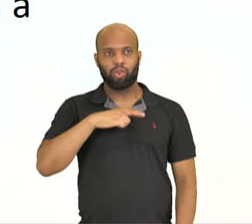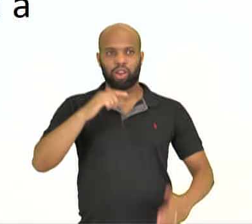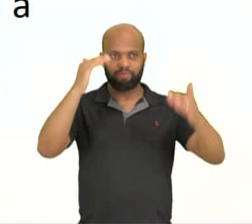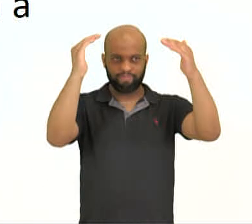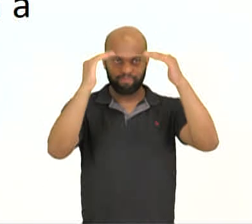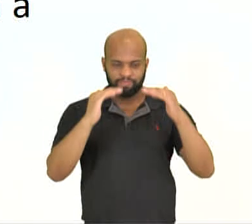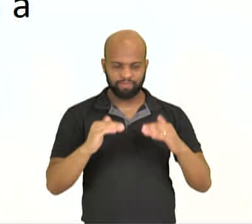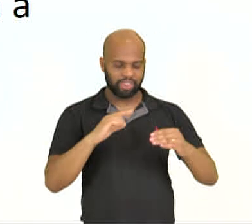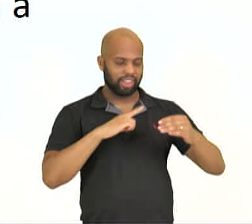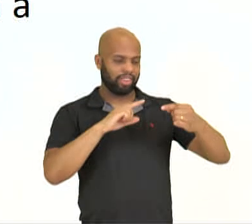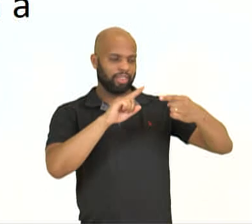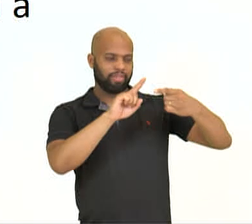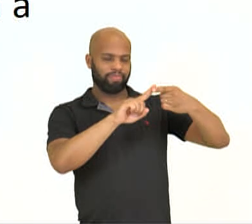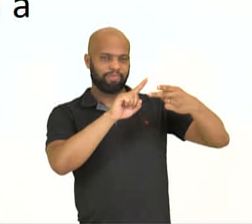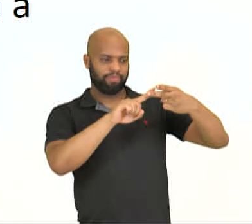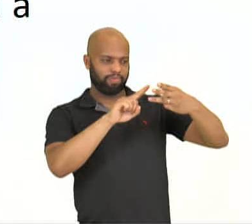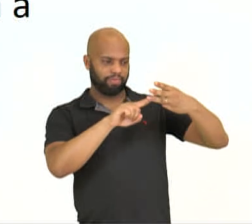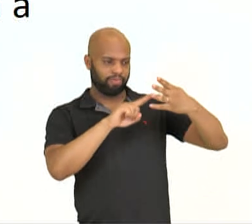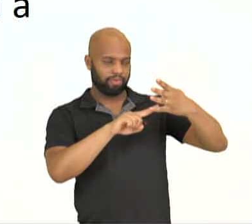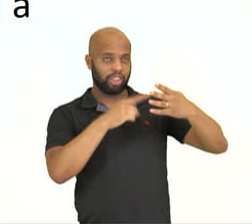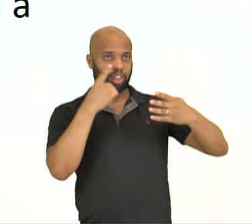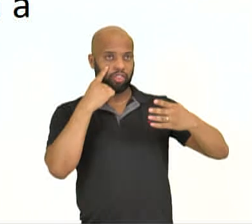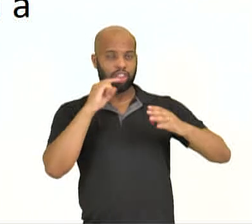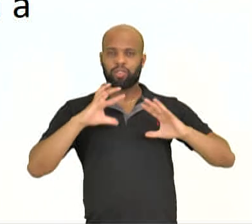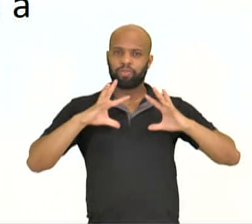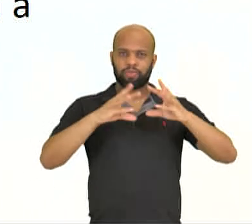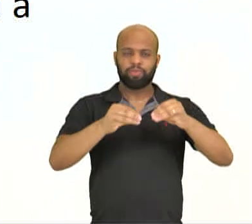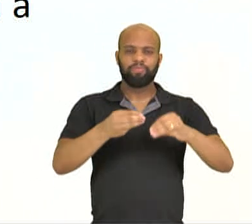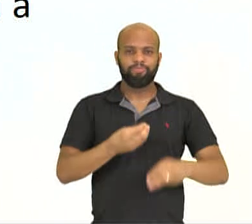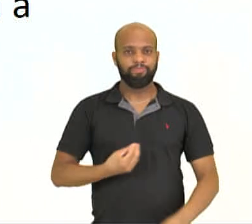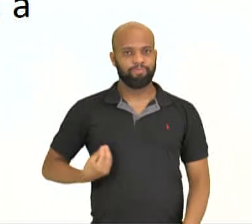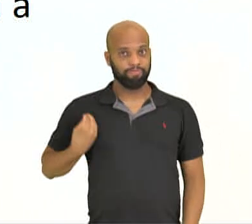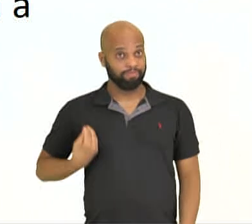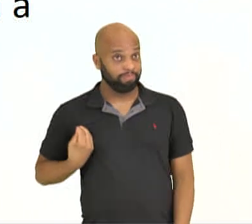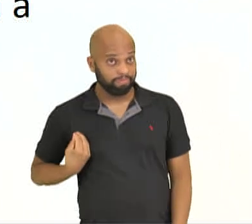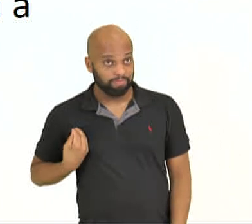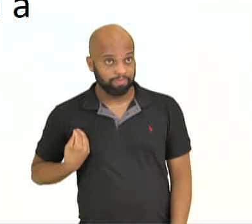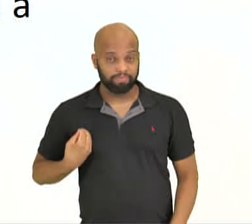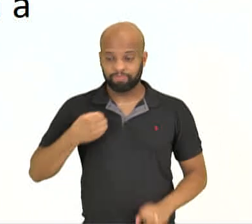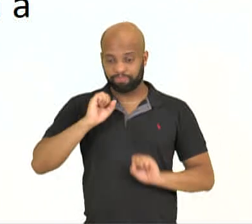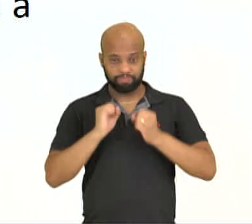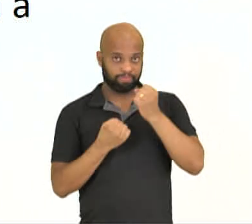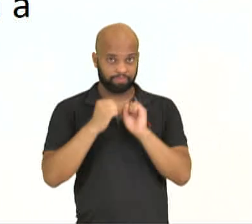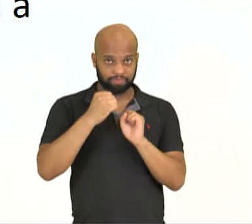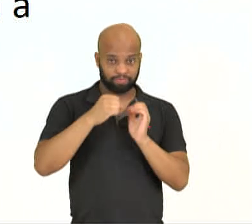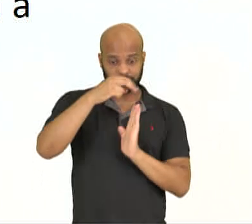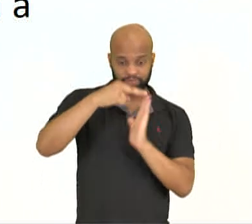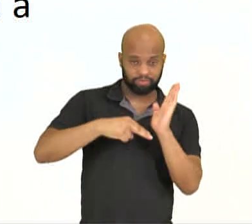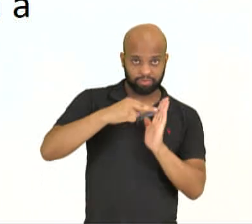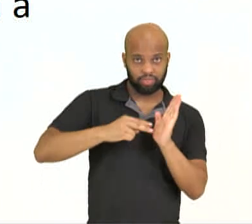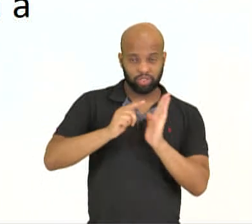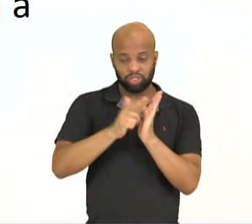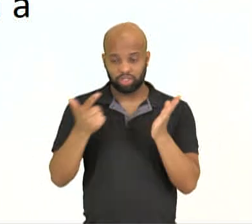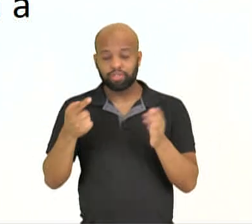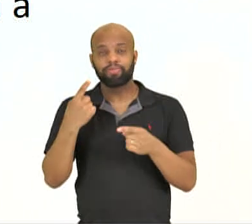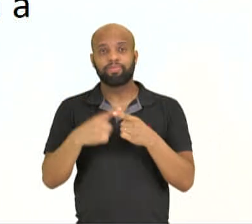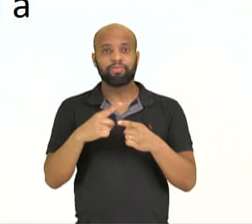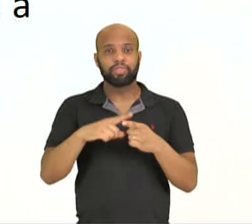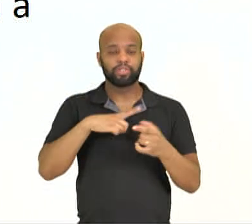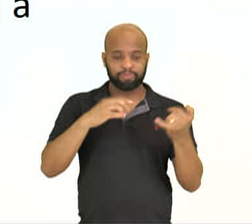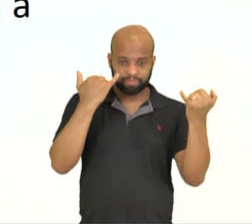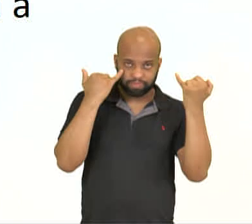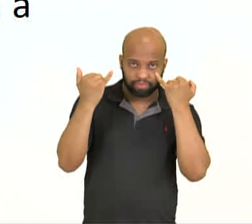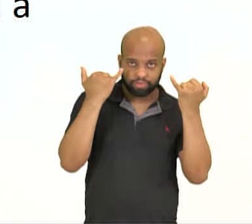as lacunas. Todas as amigas estavam ansiosas, ler os jornais, pois foram informadas de